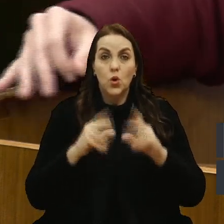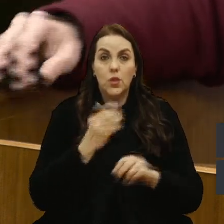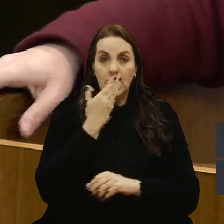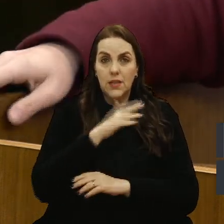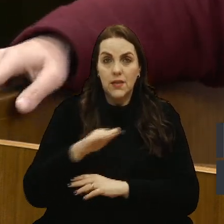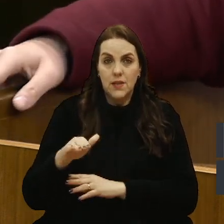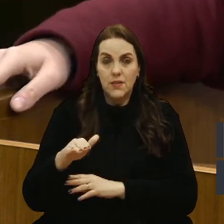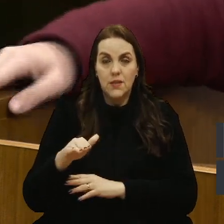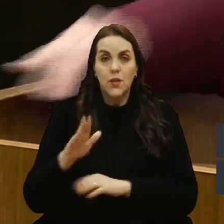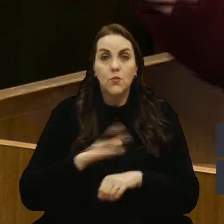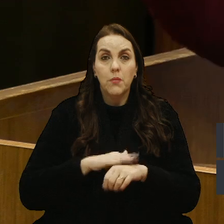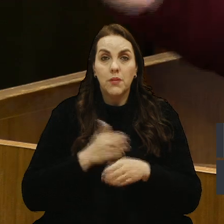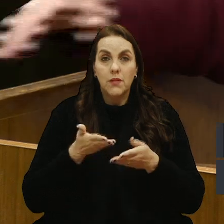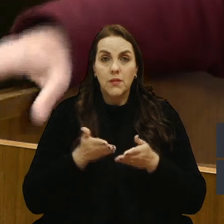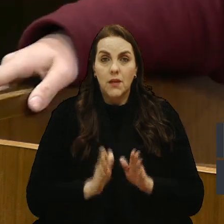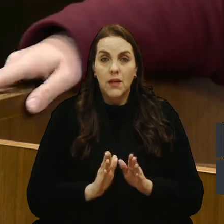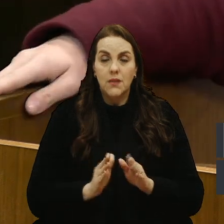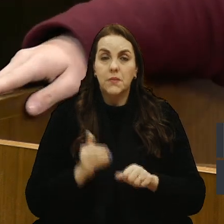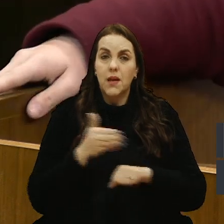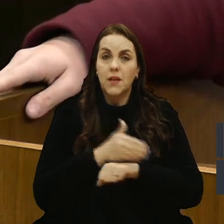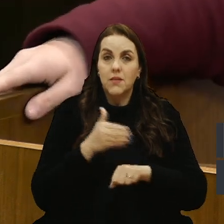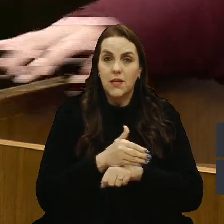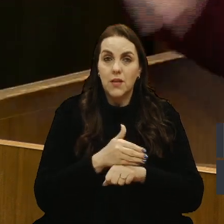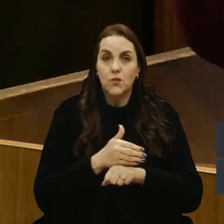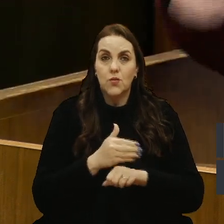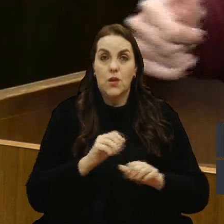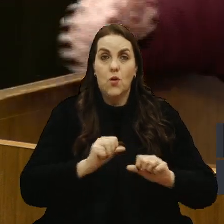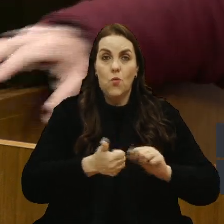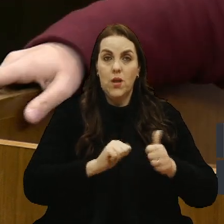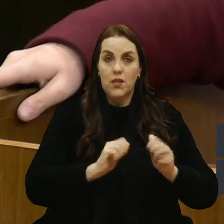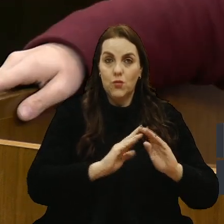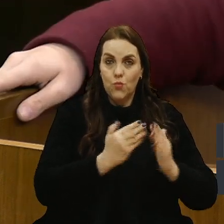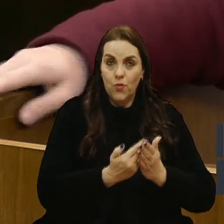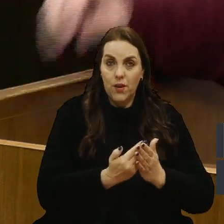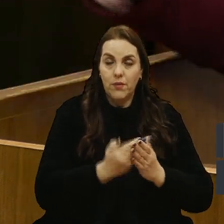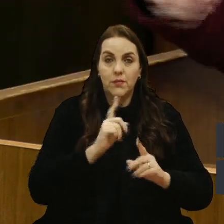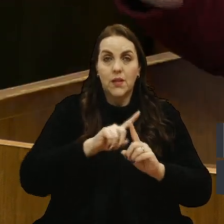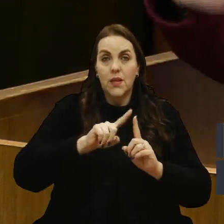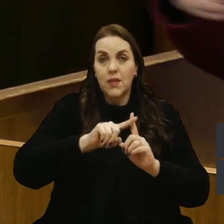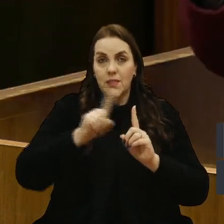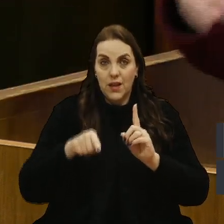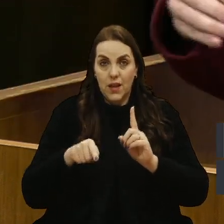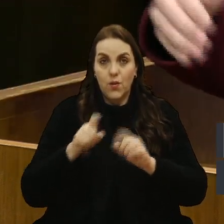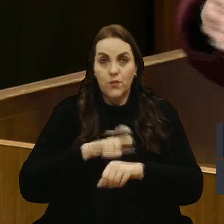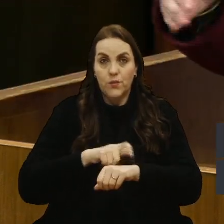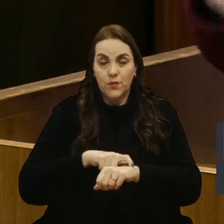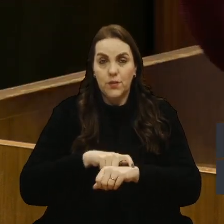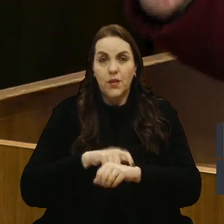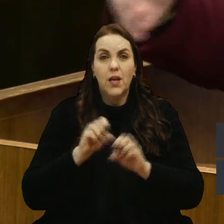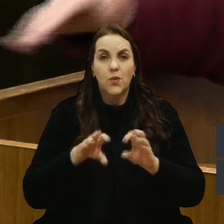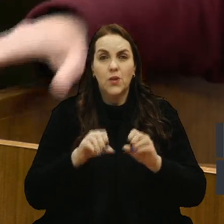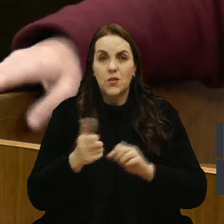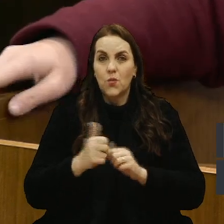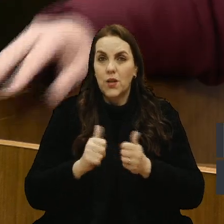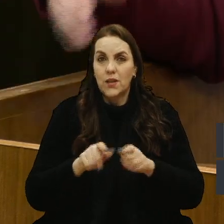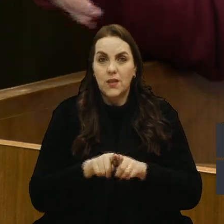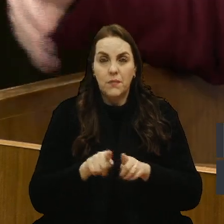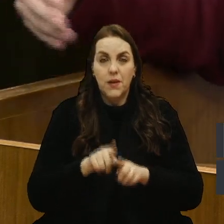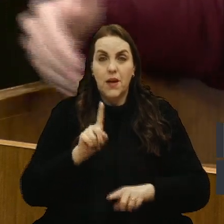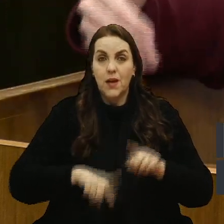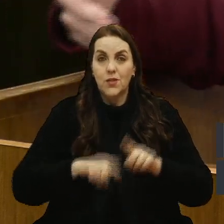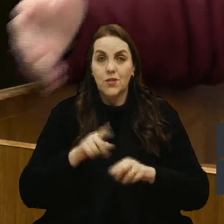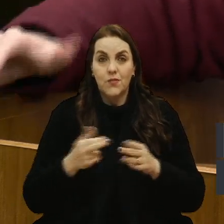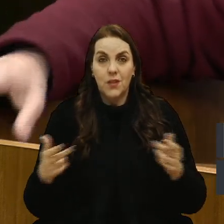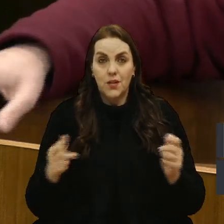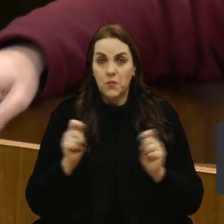que nasce, precisa ter acesso à escola de qualidade, turno integral, além da educação de qualidade, atividades que ela possa